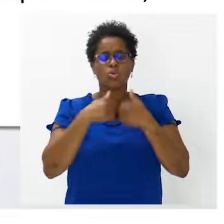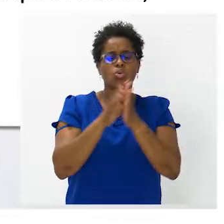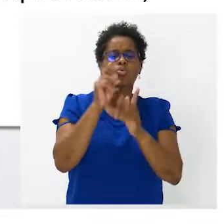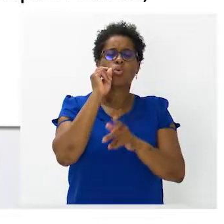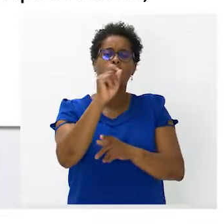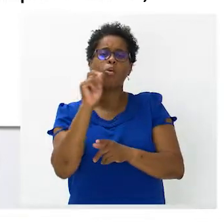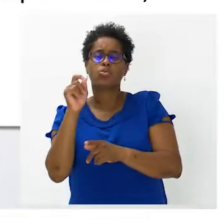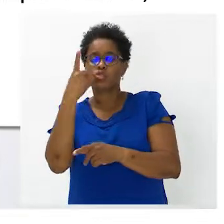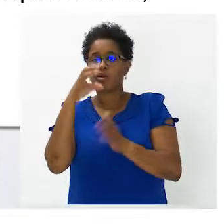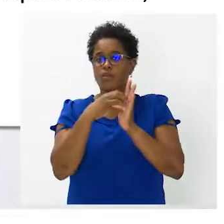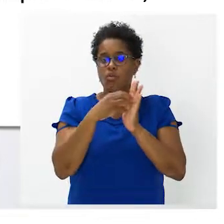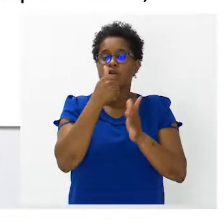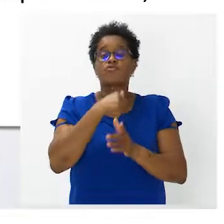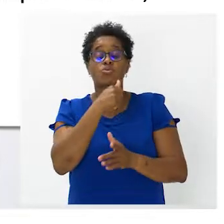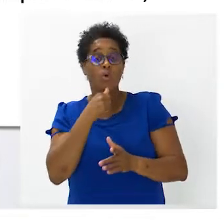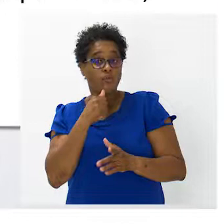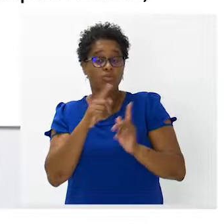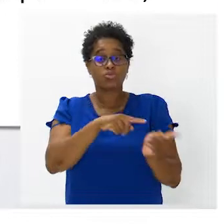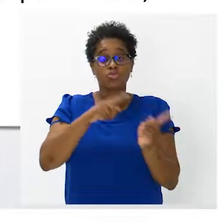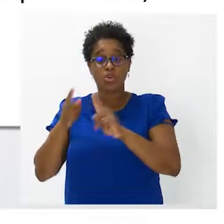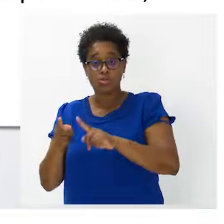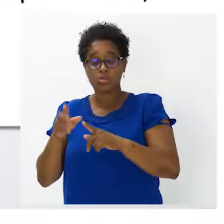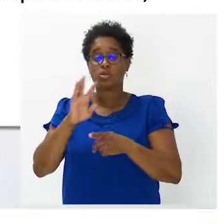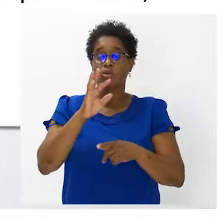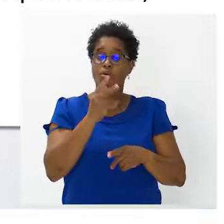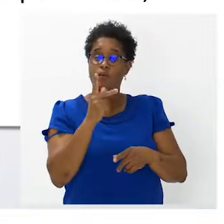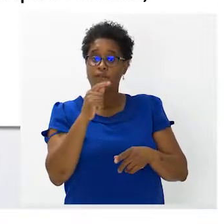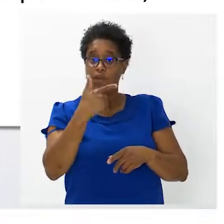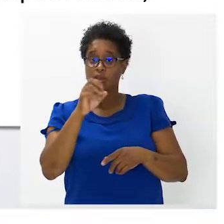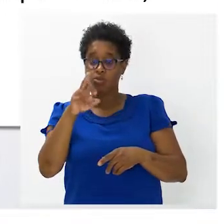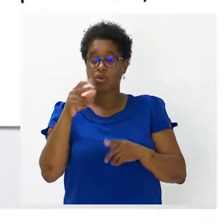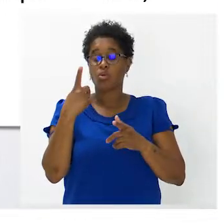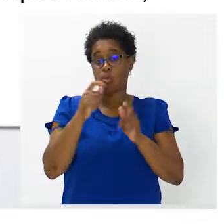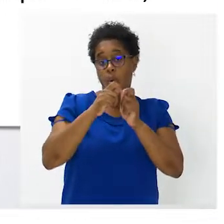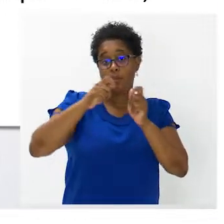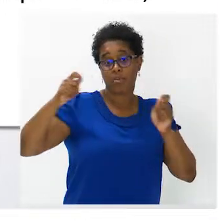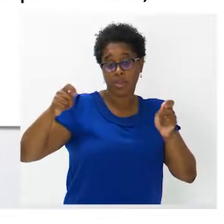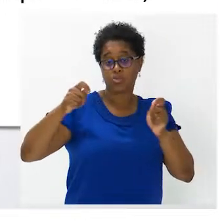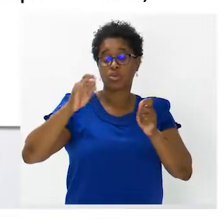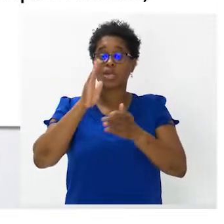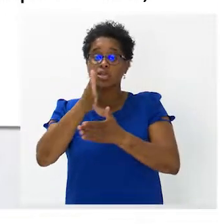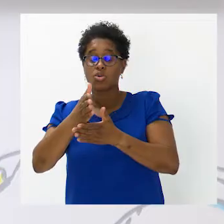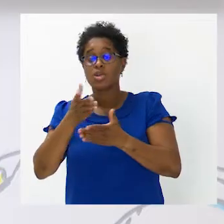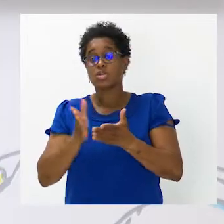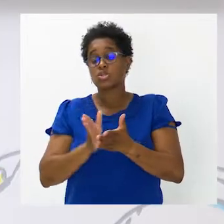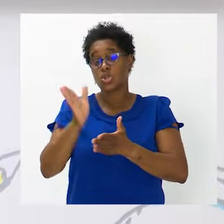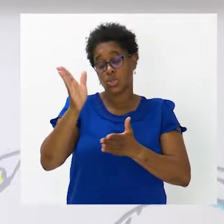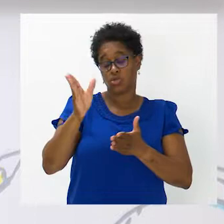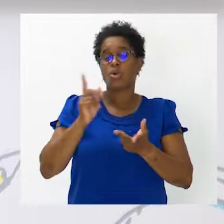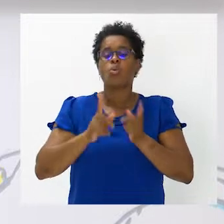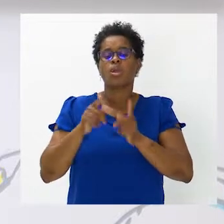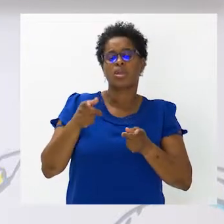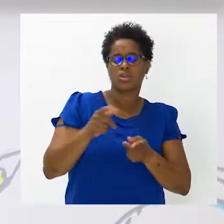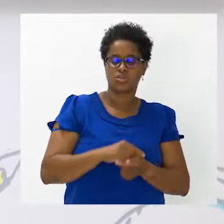mesmo deslocamento segundo um vetor com um determinado comprimento, direção e sentido. Bom, o que é